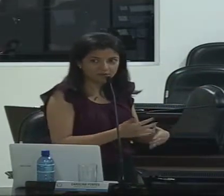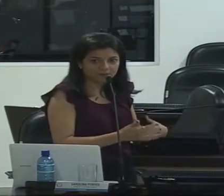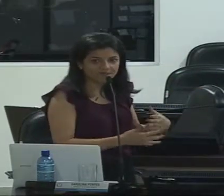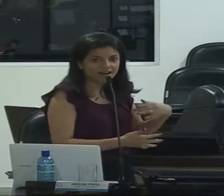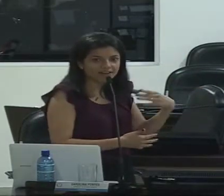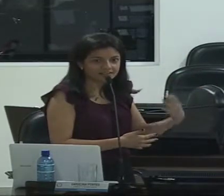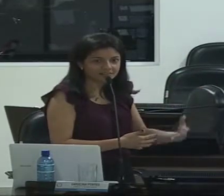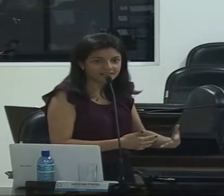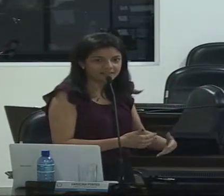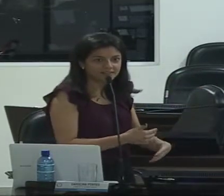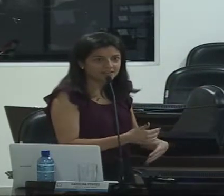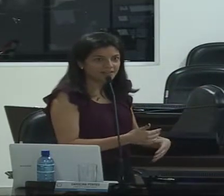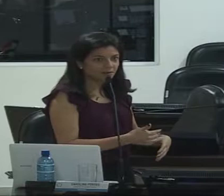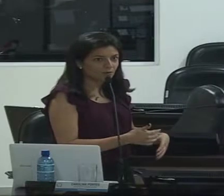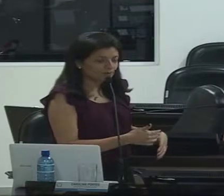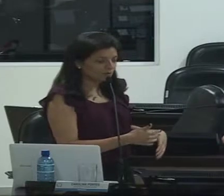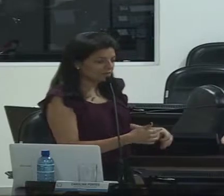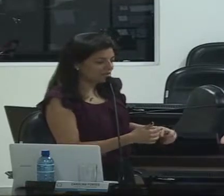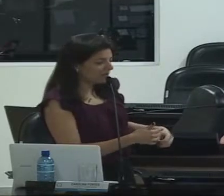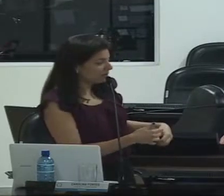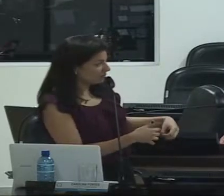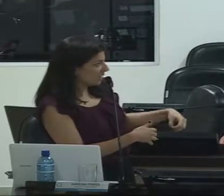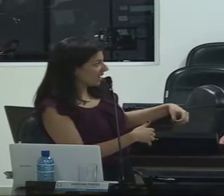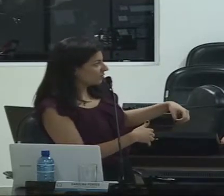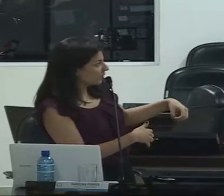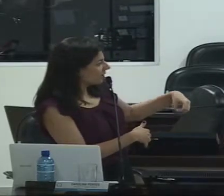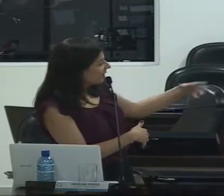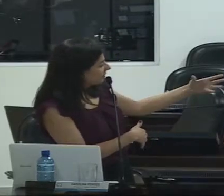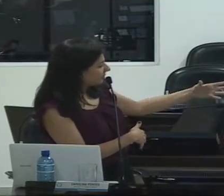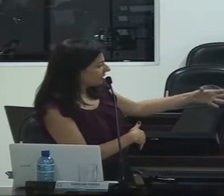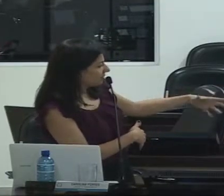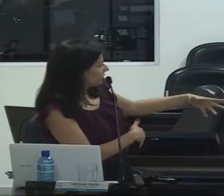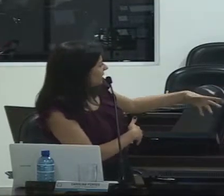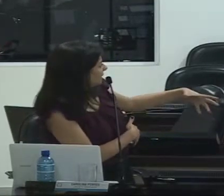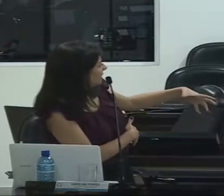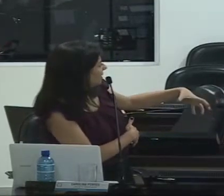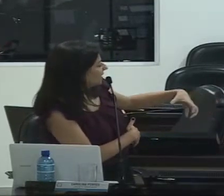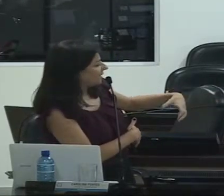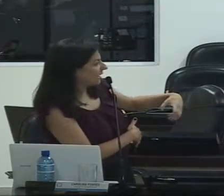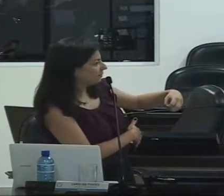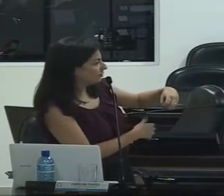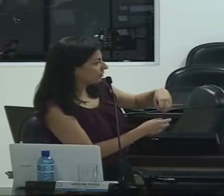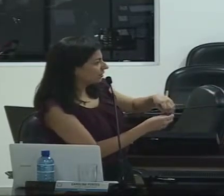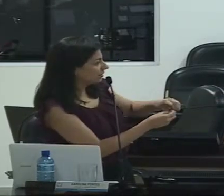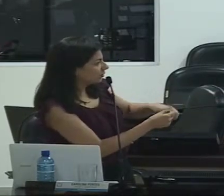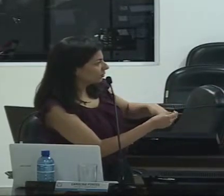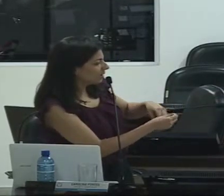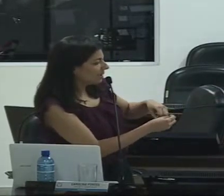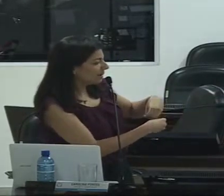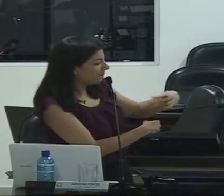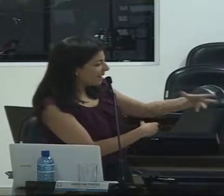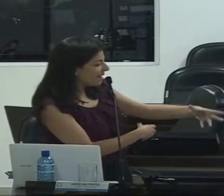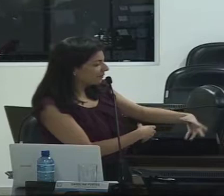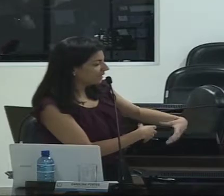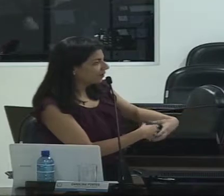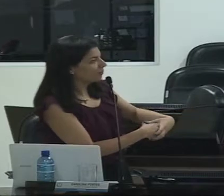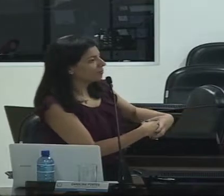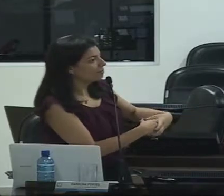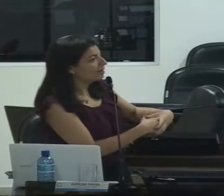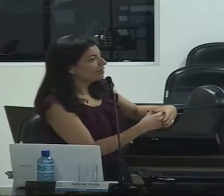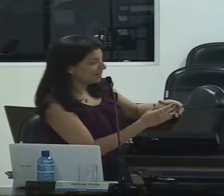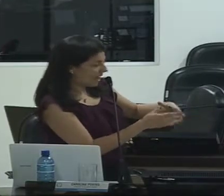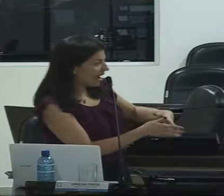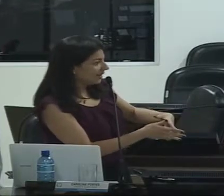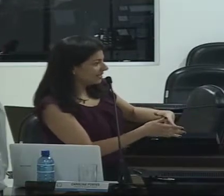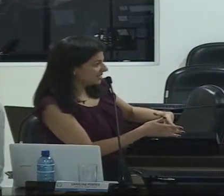já comprei várias brigas com pessoas que acabam jogando latinha, acabam jogando papel na